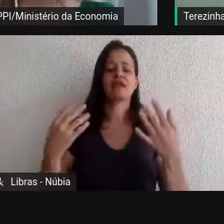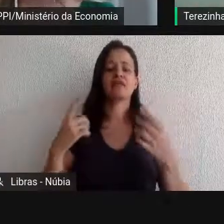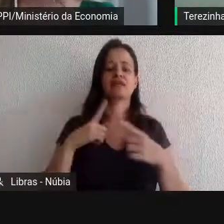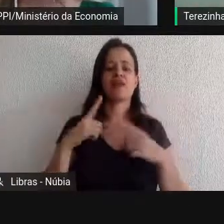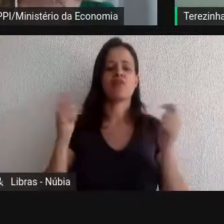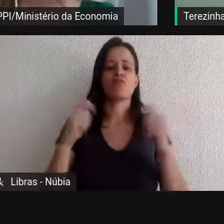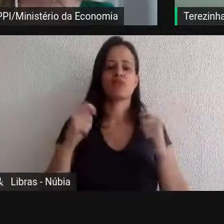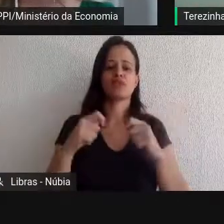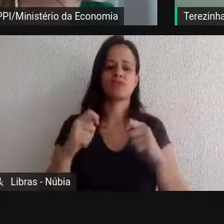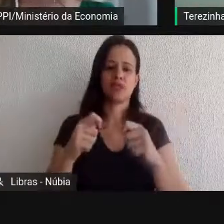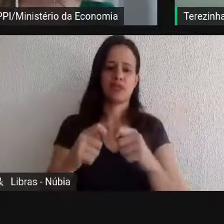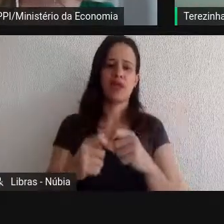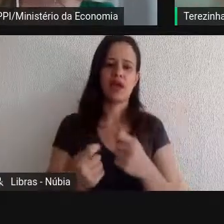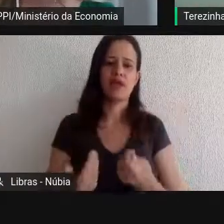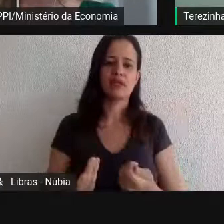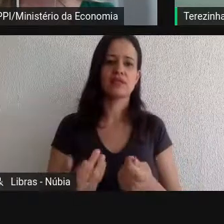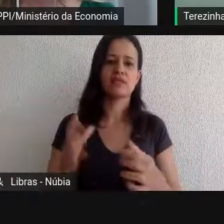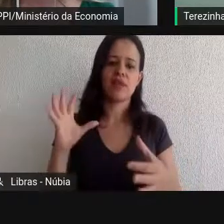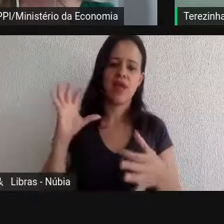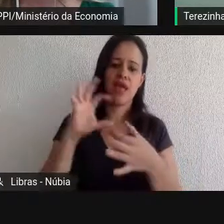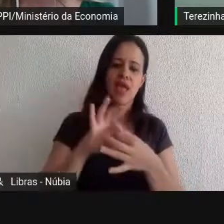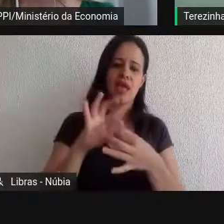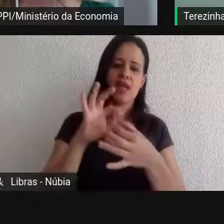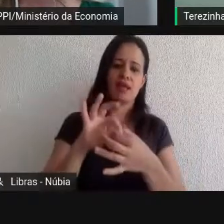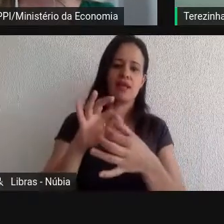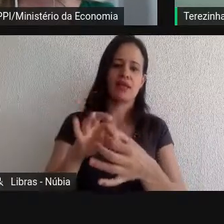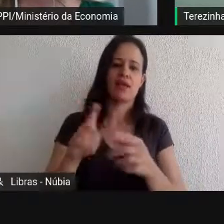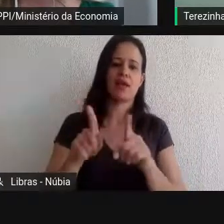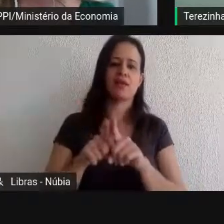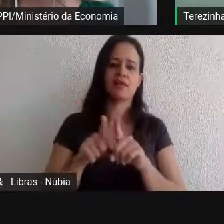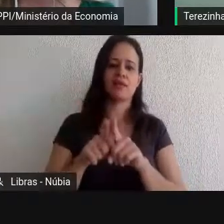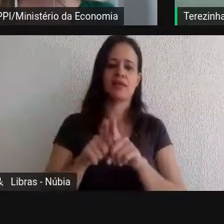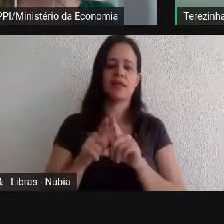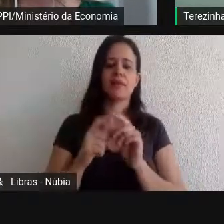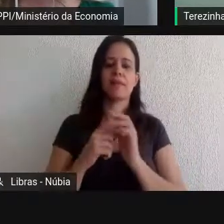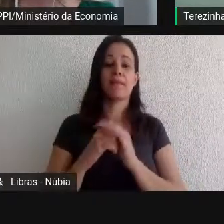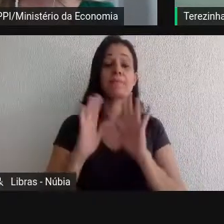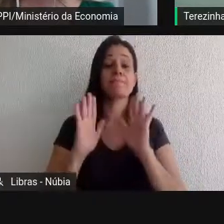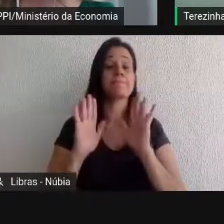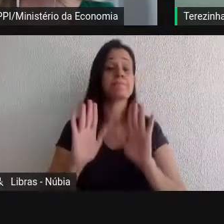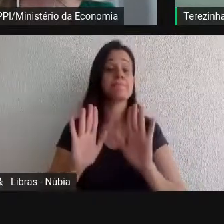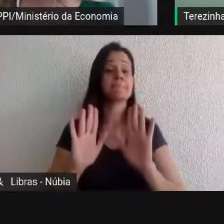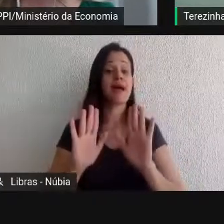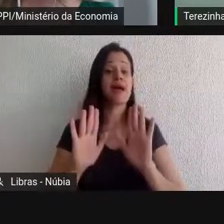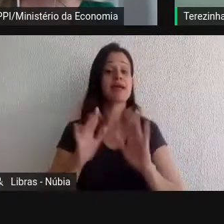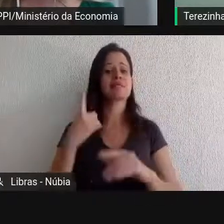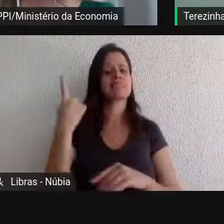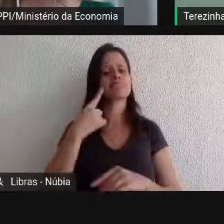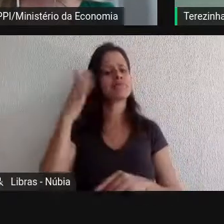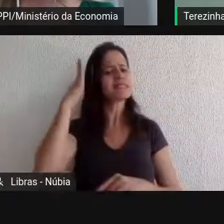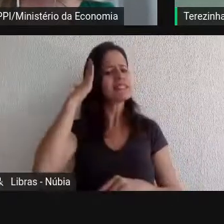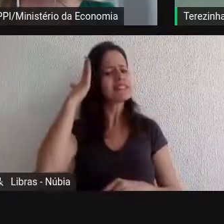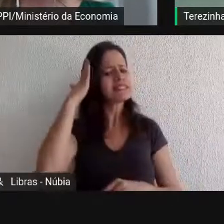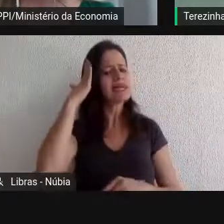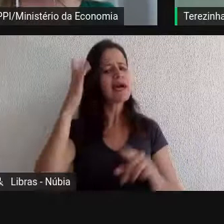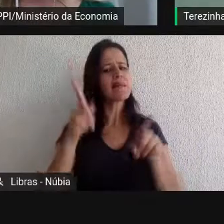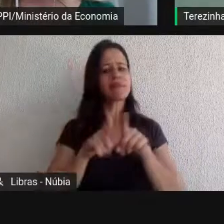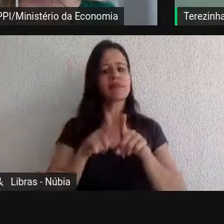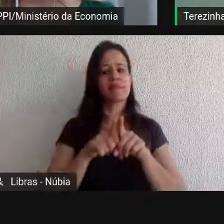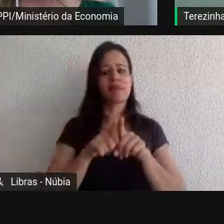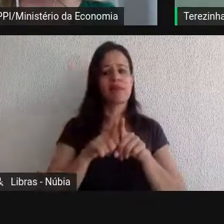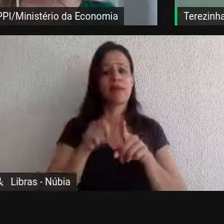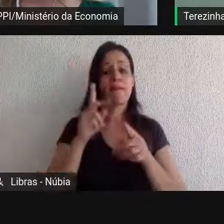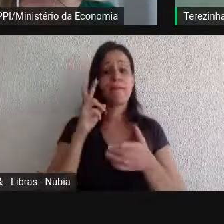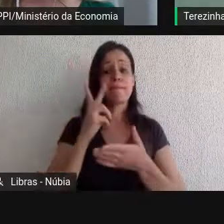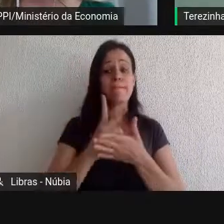né, elencadas pela CAPES. Mas a gente sabe também que, mesmo sendo